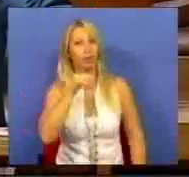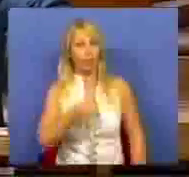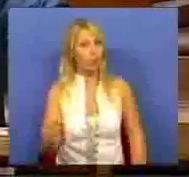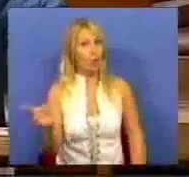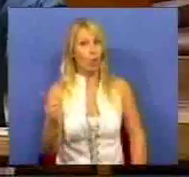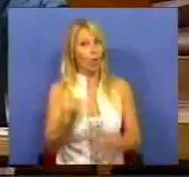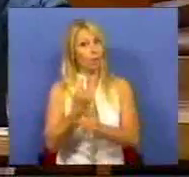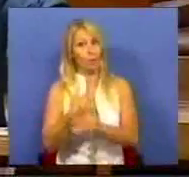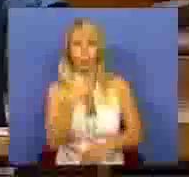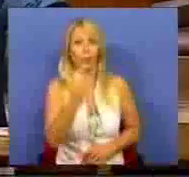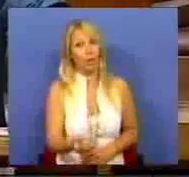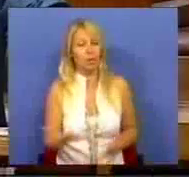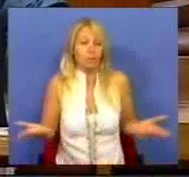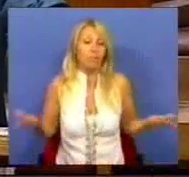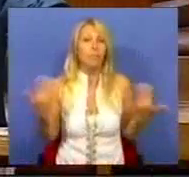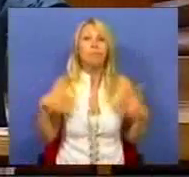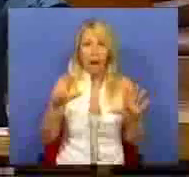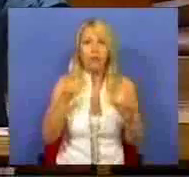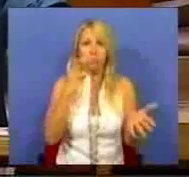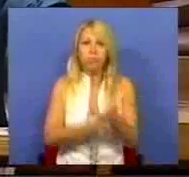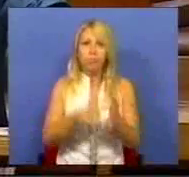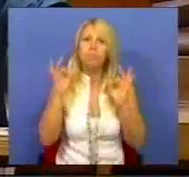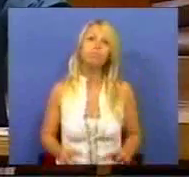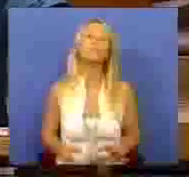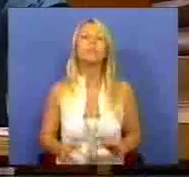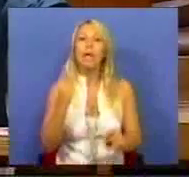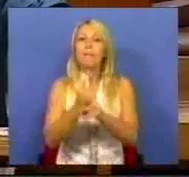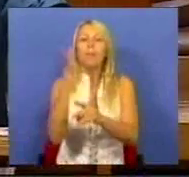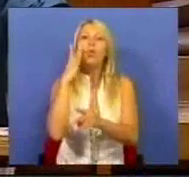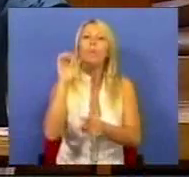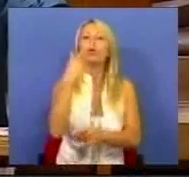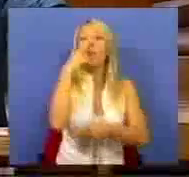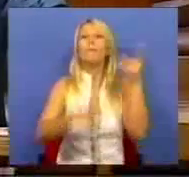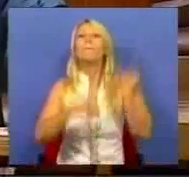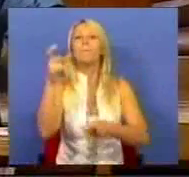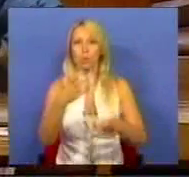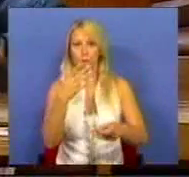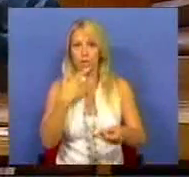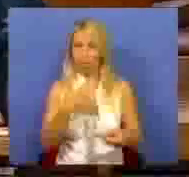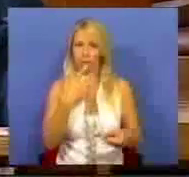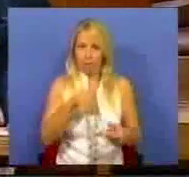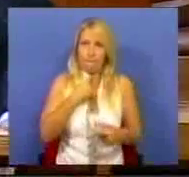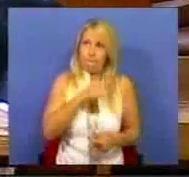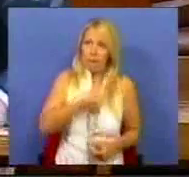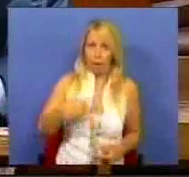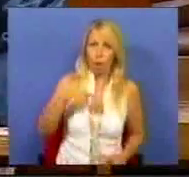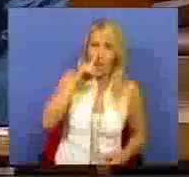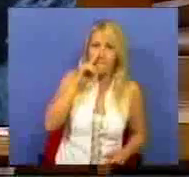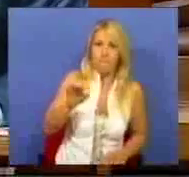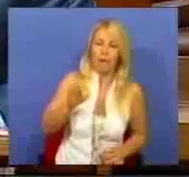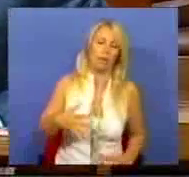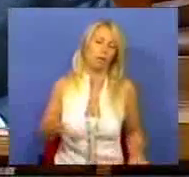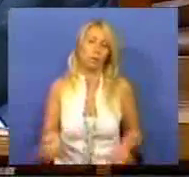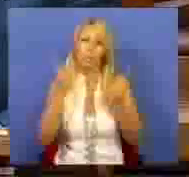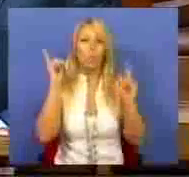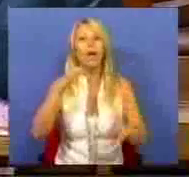este diagnóstico. No entanto, ele é factual. E nem os números nem as pessoas deixam mentir. A crise portuguesa não